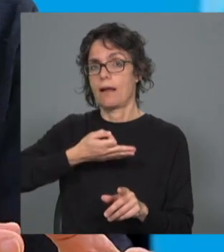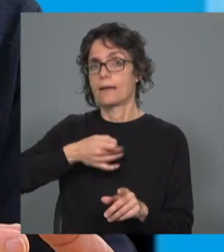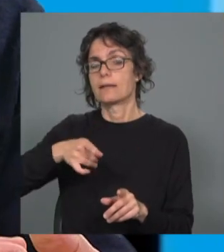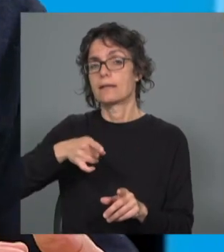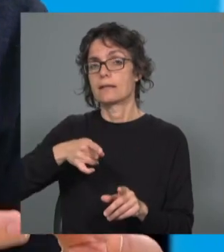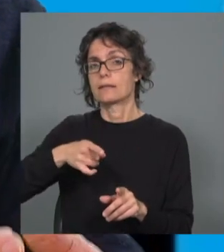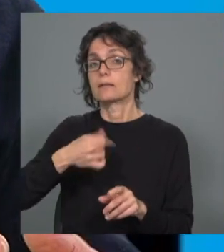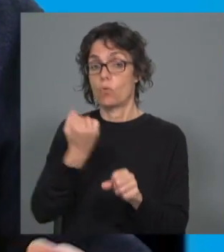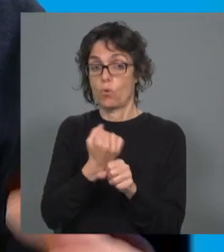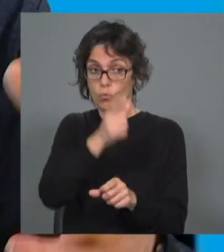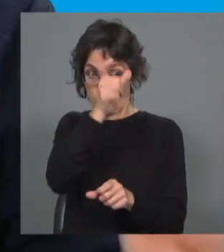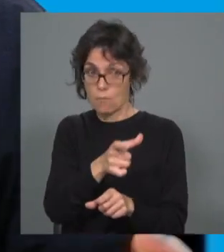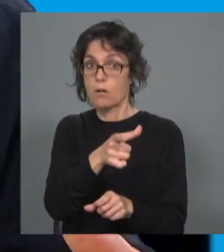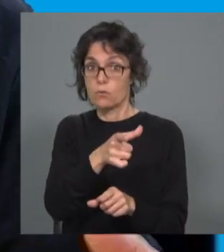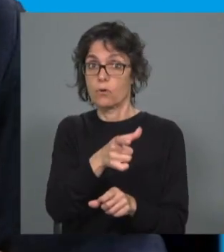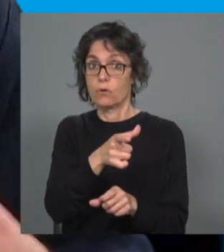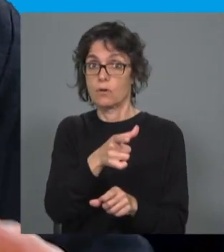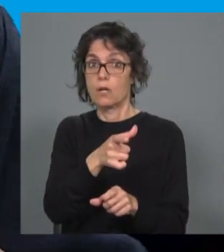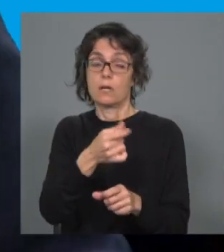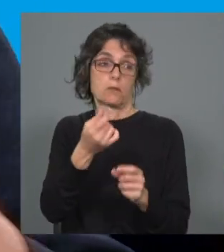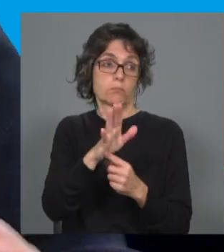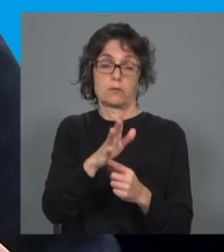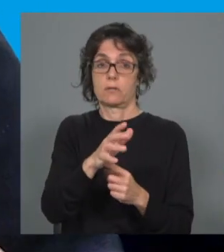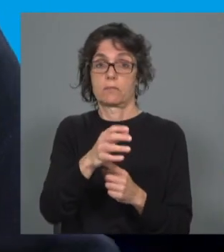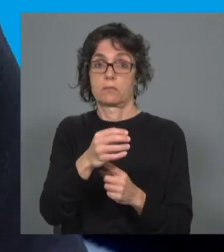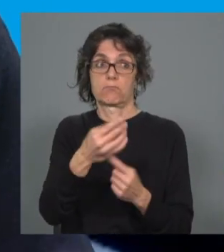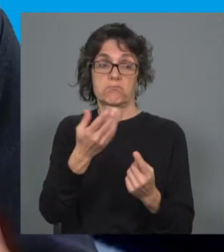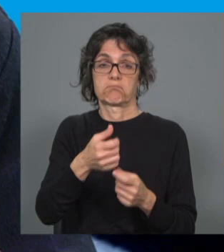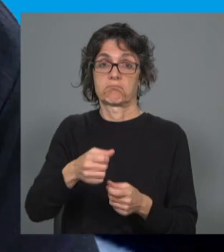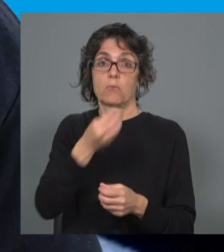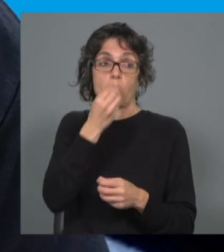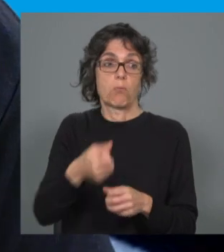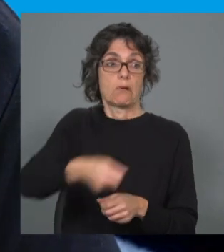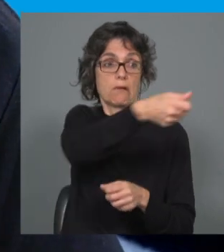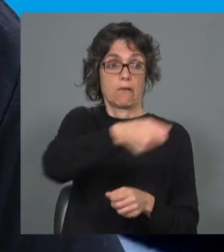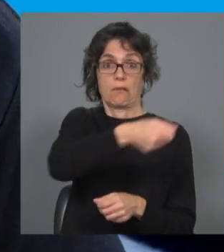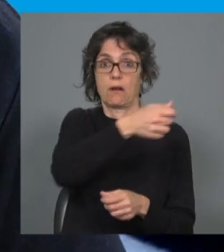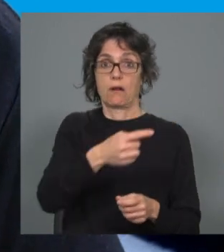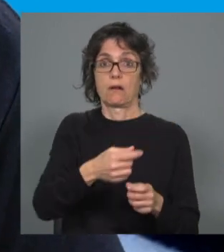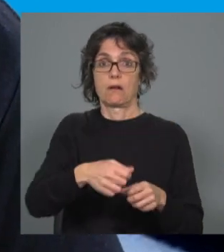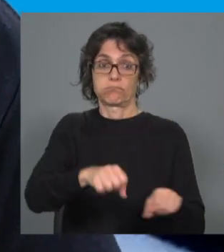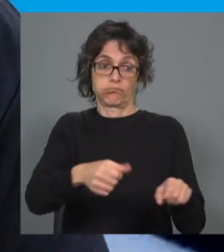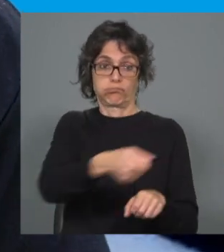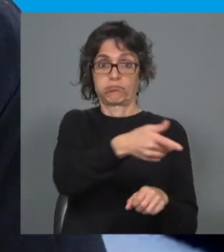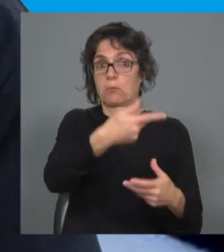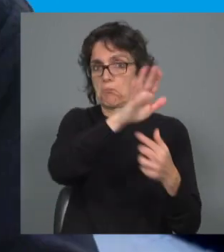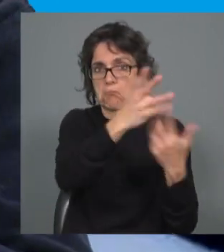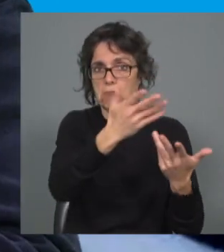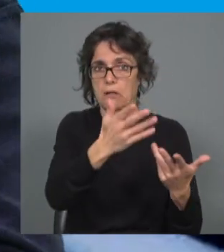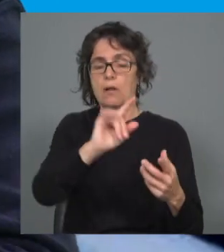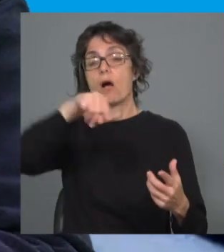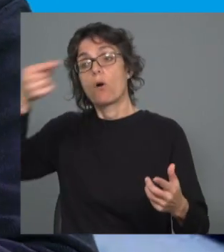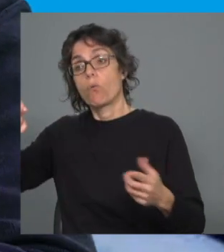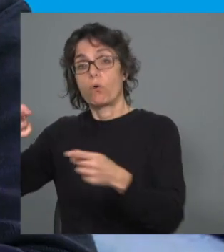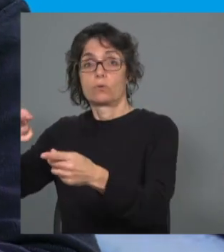daquele trabalhador que faz as entregas ao domicílio de comida ou outros produtos, como aquele que